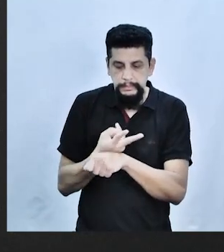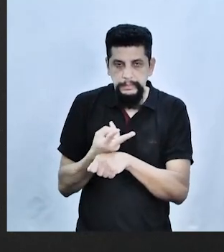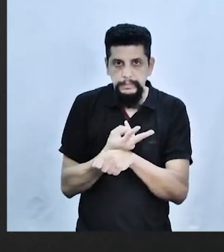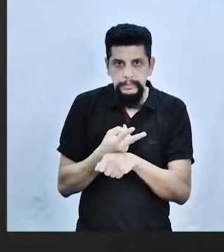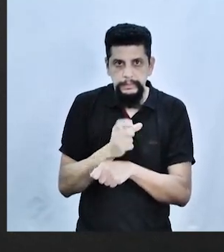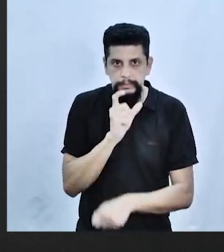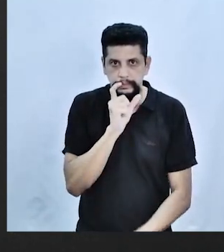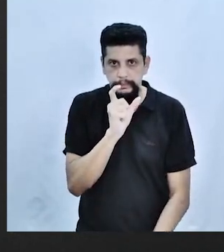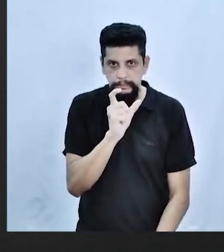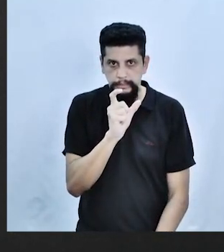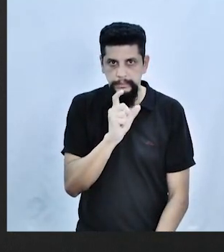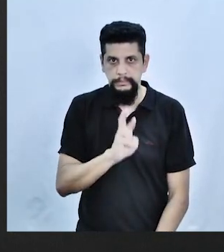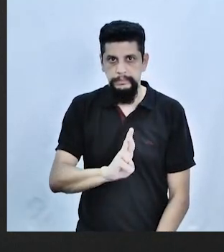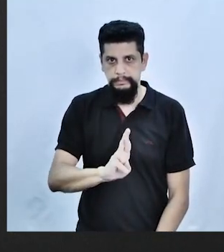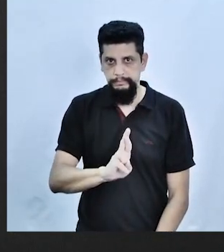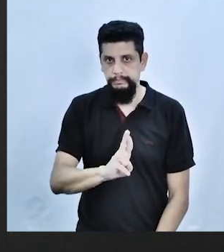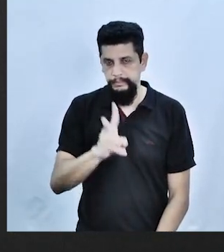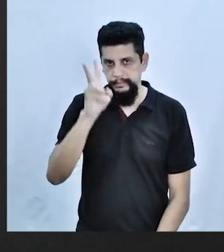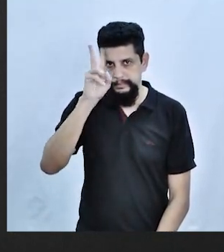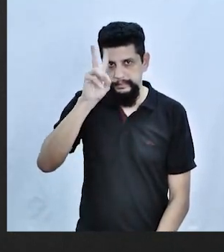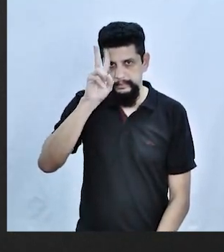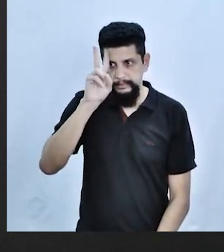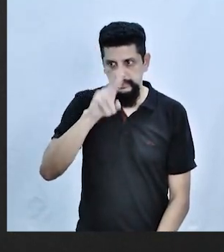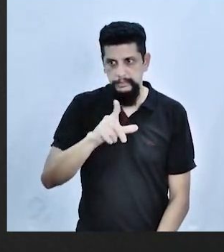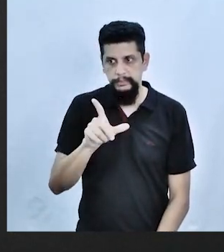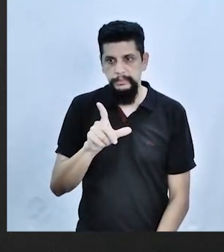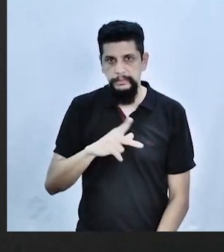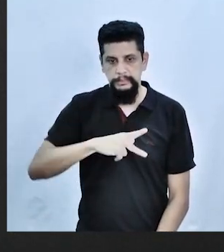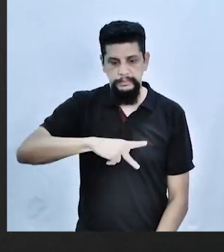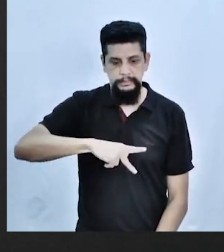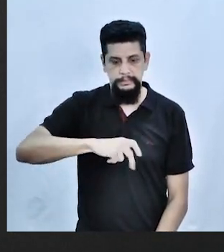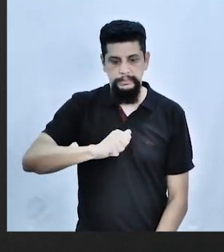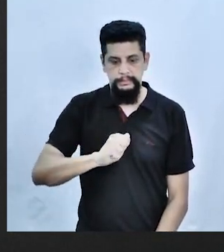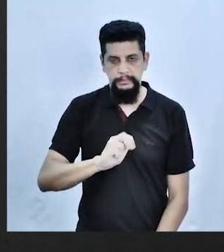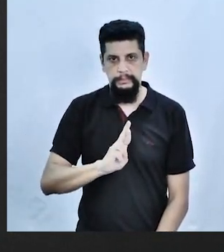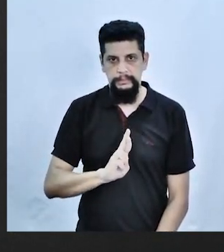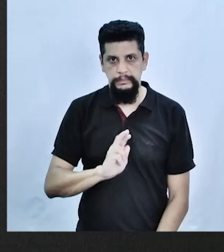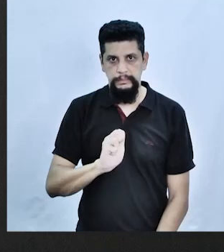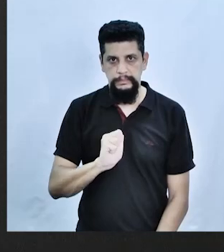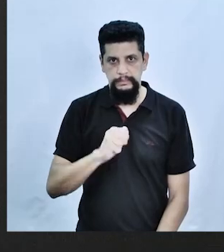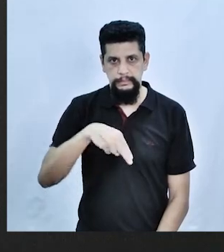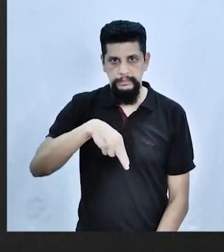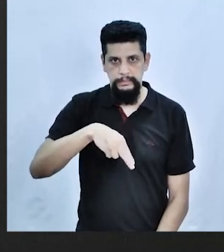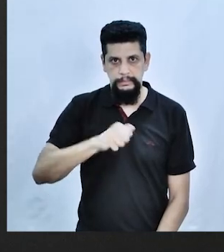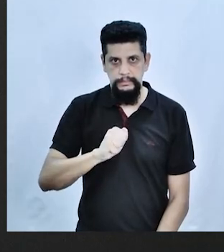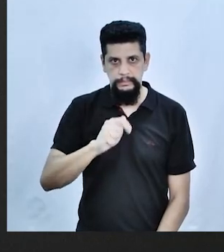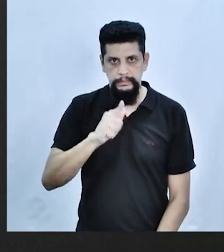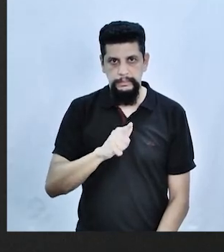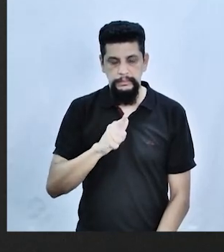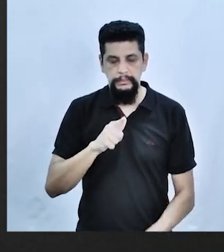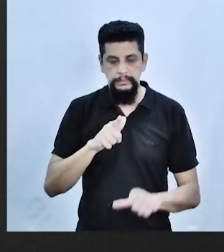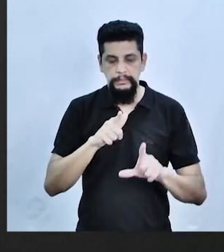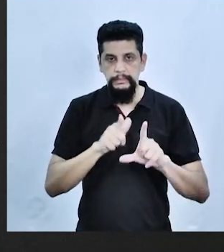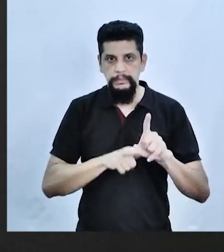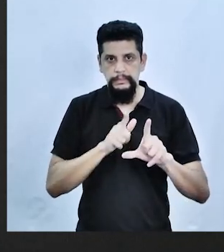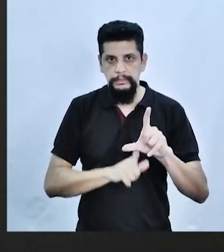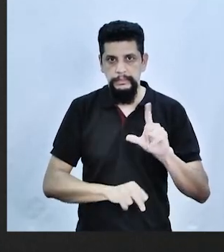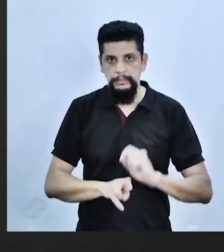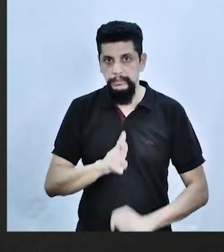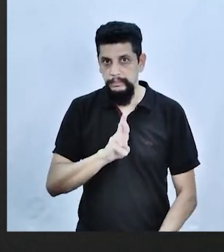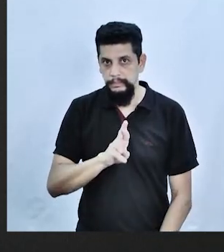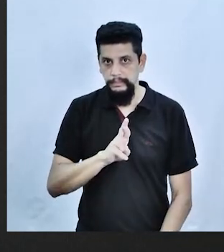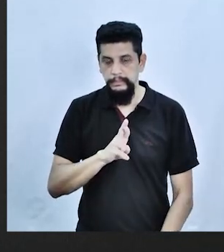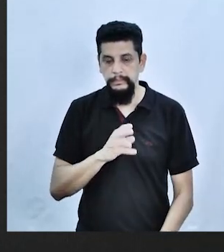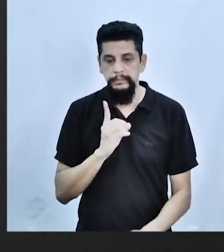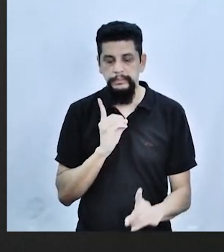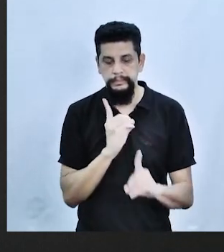que procurar a palavra R na palavra Paraná, ó. Então aqui está o Paraná. A letra R que